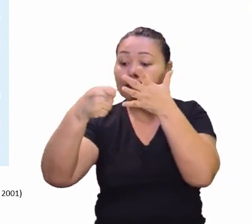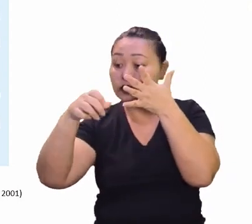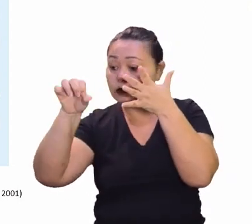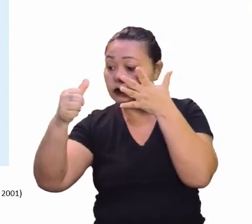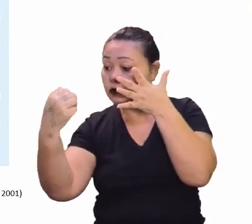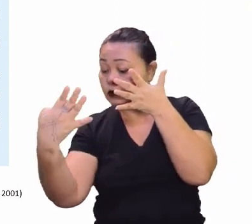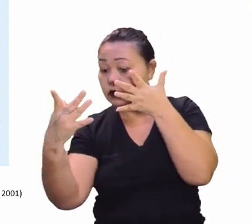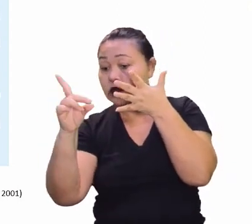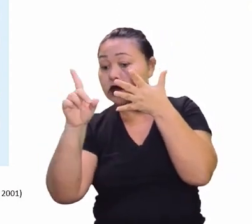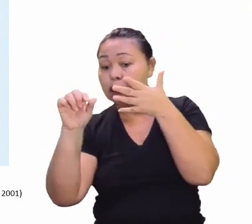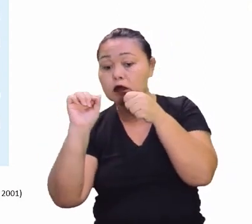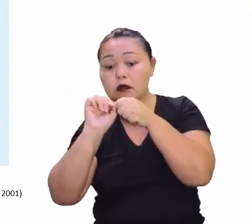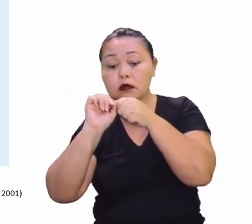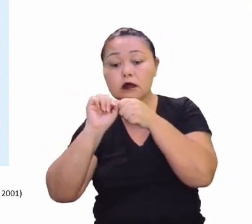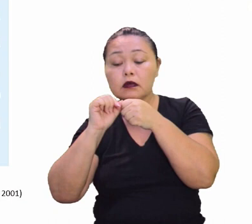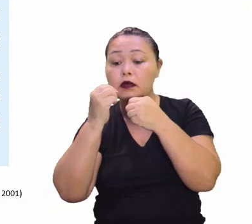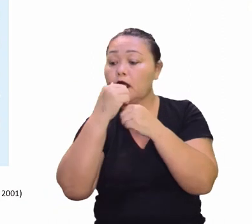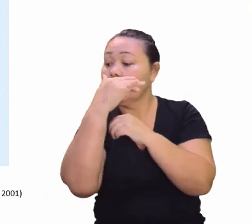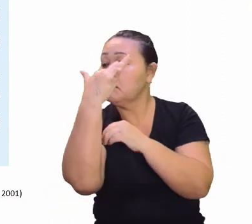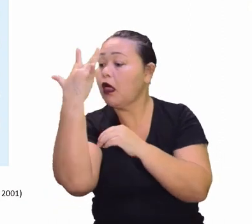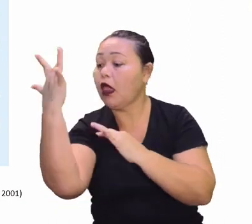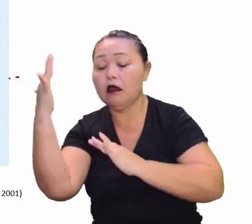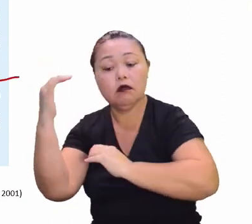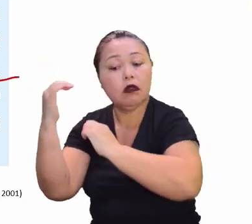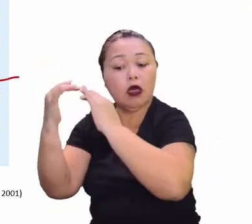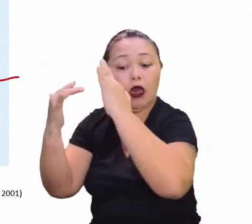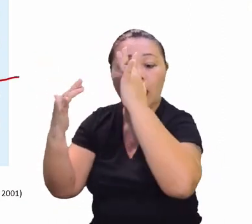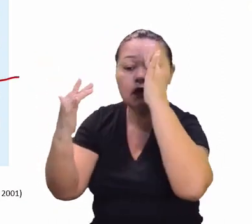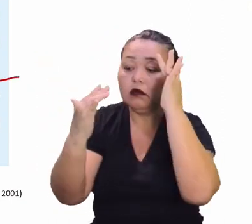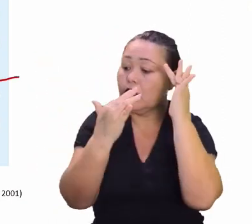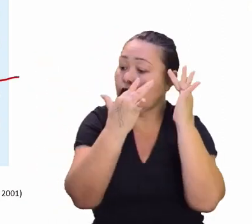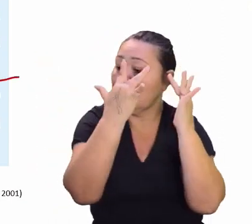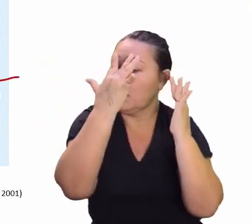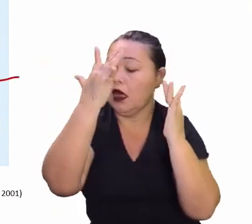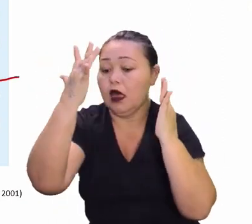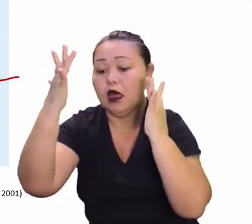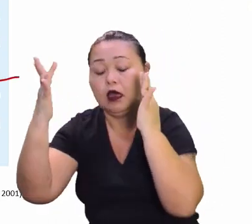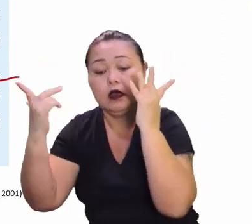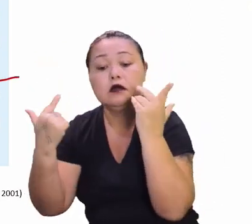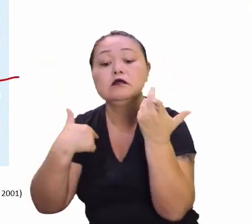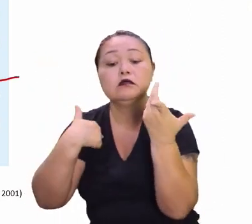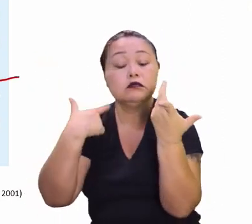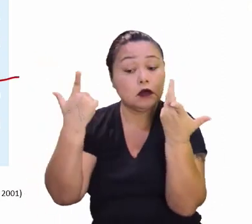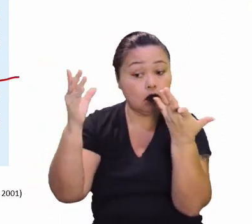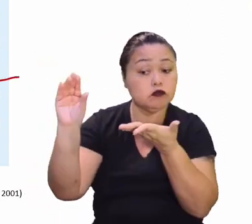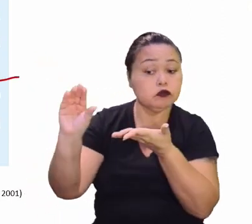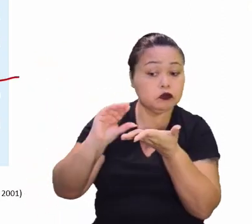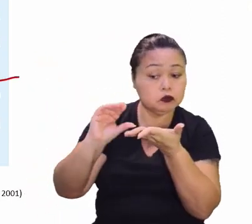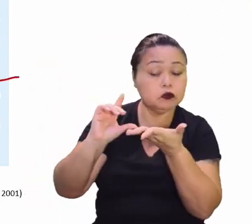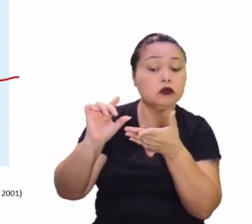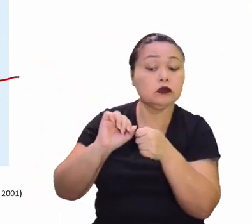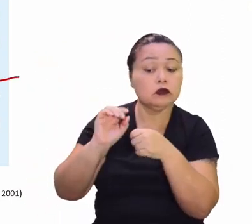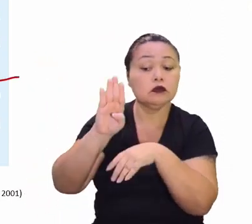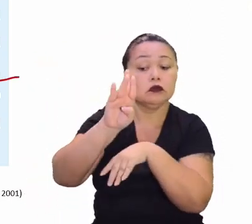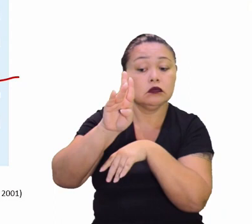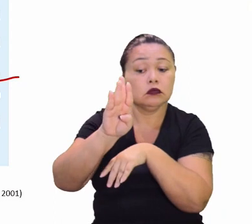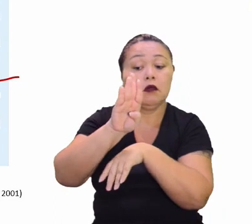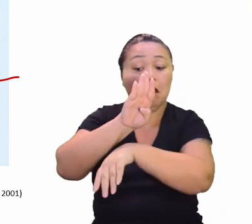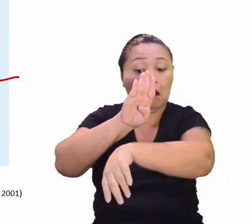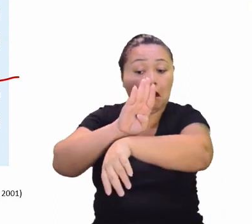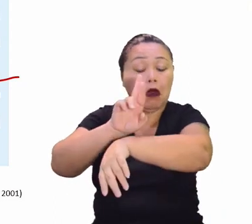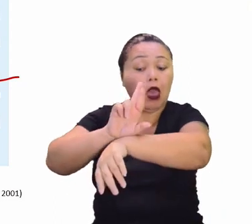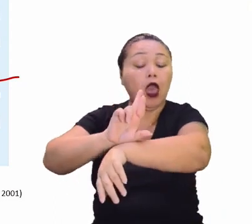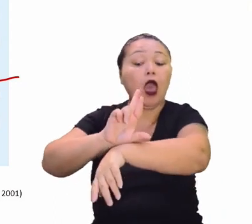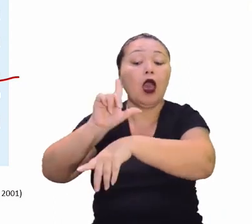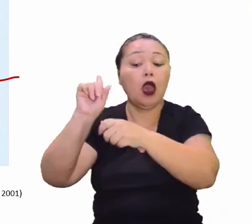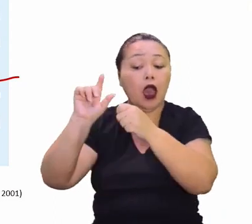meses e 14 dias, a desmatação. A gente tem que lembrar, né, Rogério, um empreendimento de fazer uma BR,